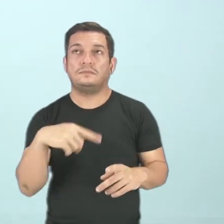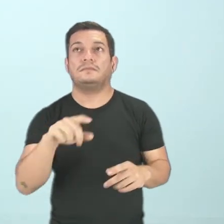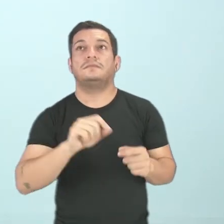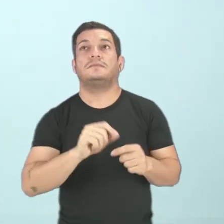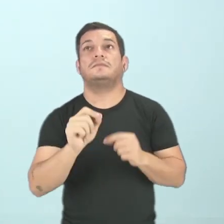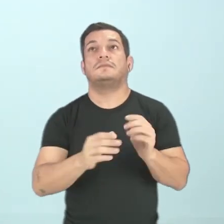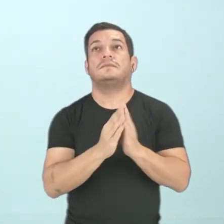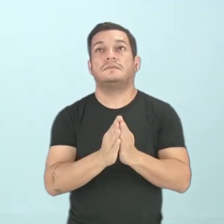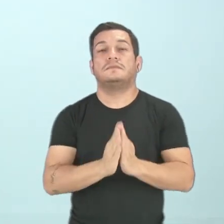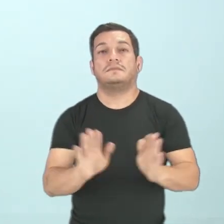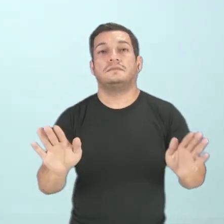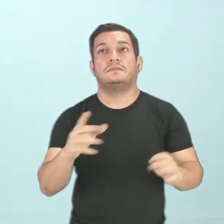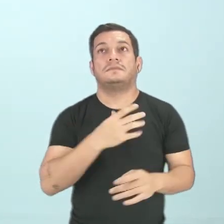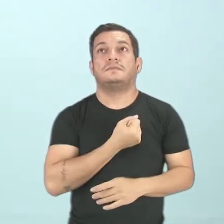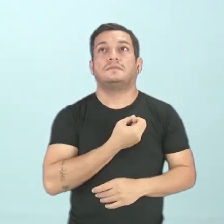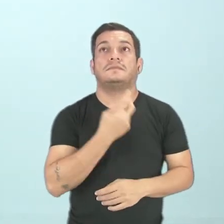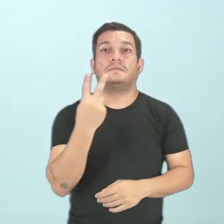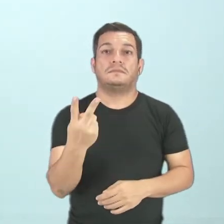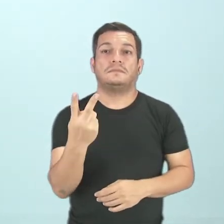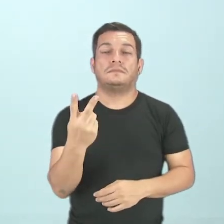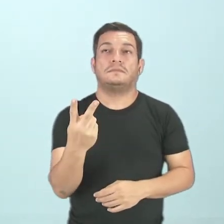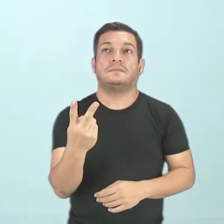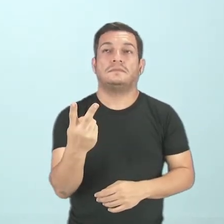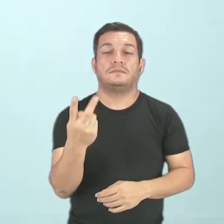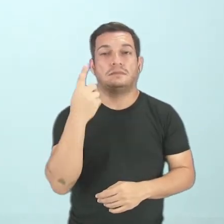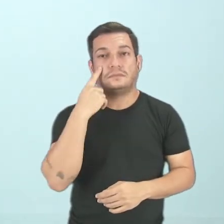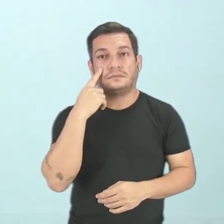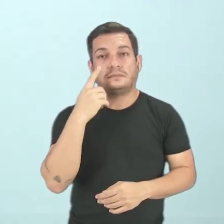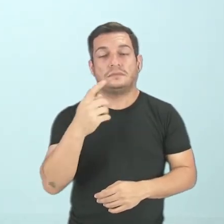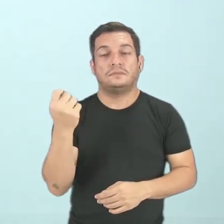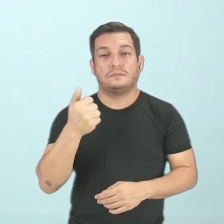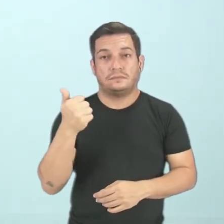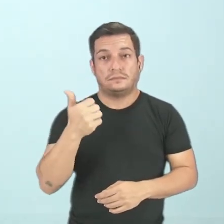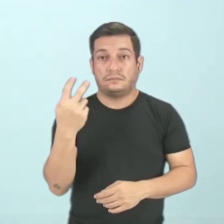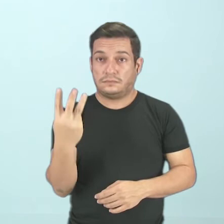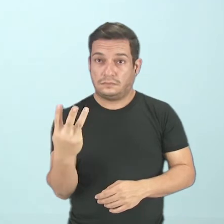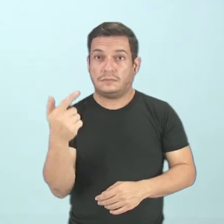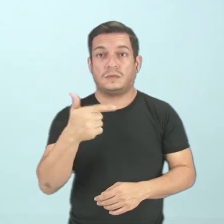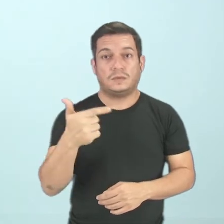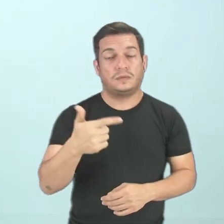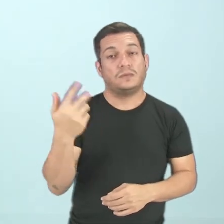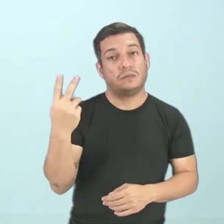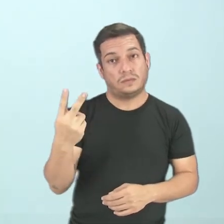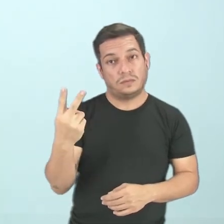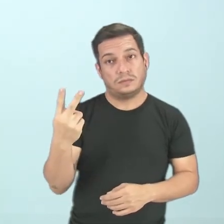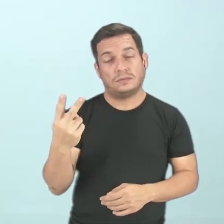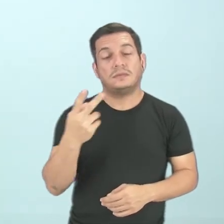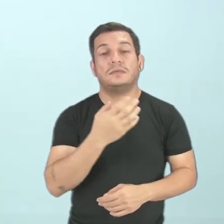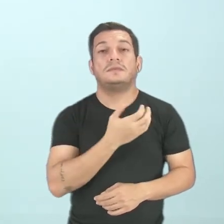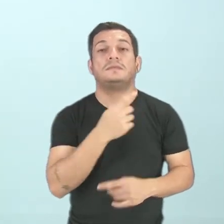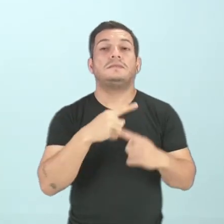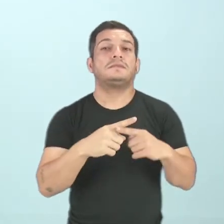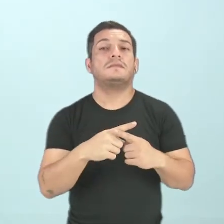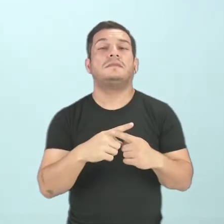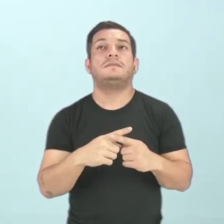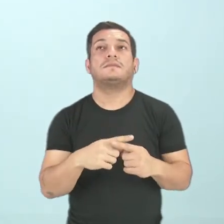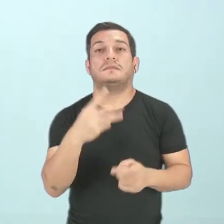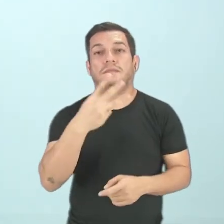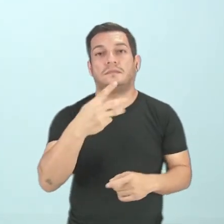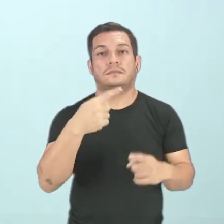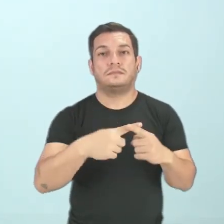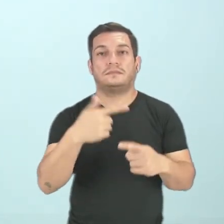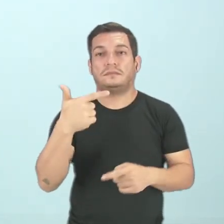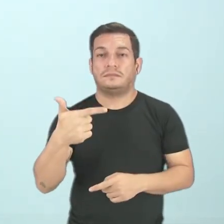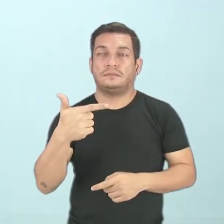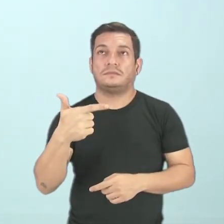fez o segundo lançamento e saiu o número 2. Veja, no primeiro saiu 3 e 2. O produto, a multiplicação deles, 3